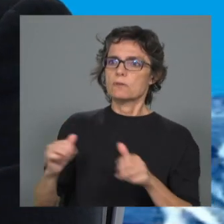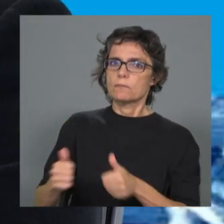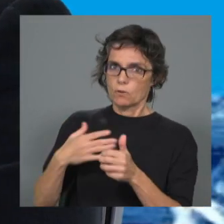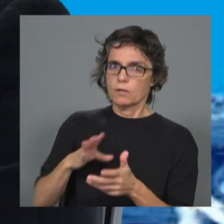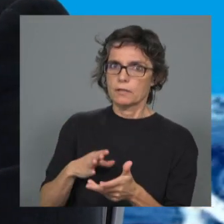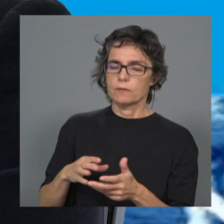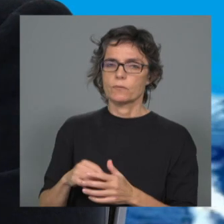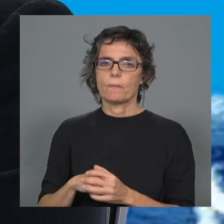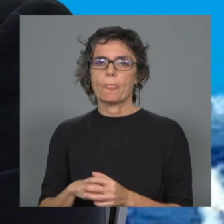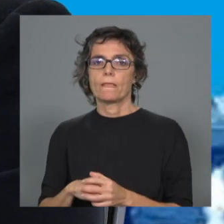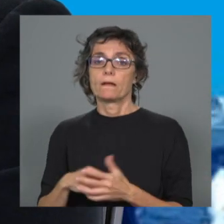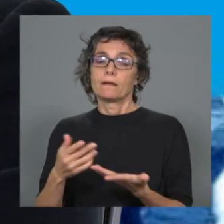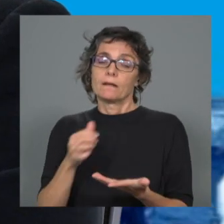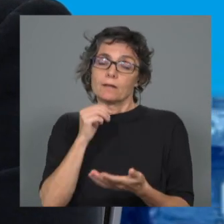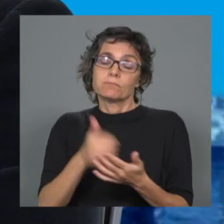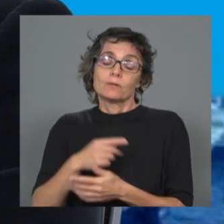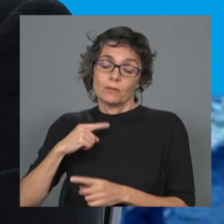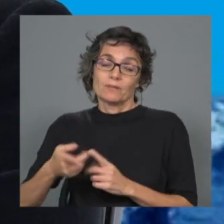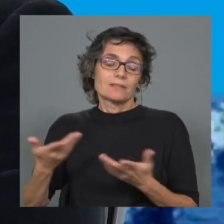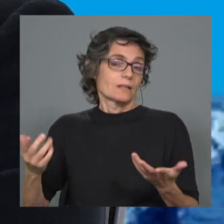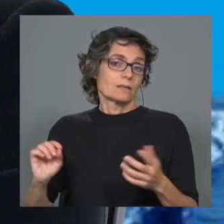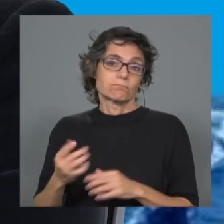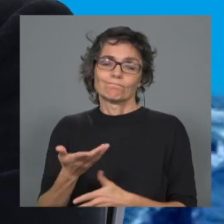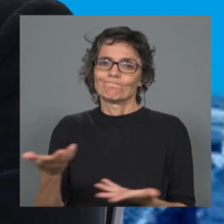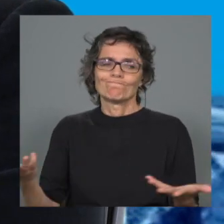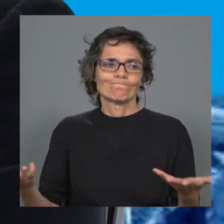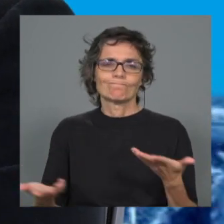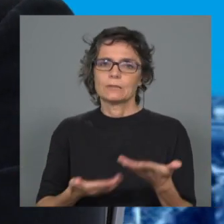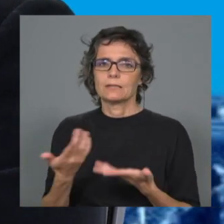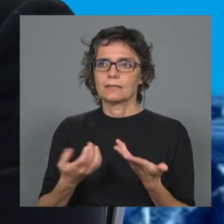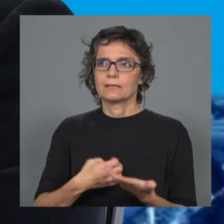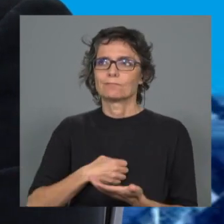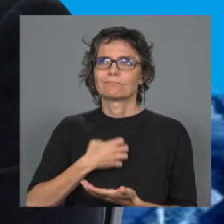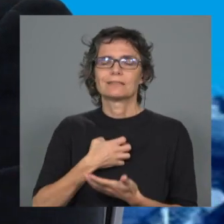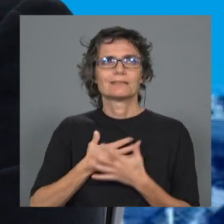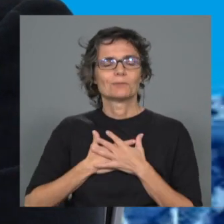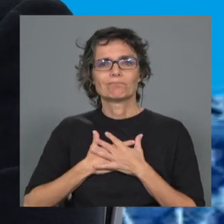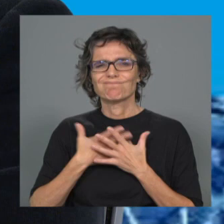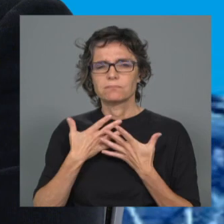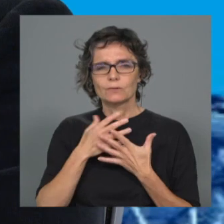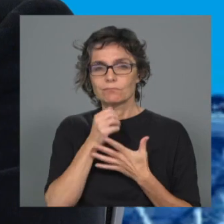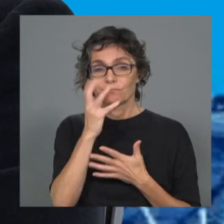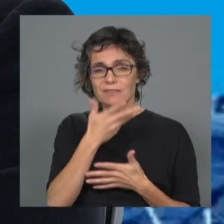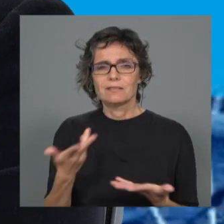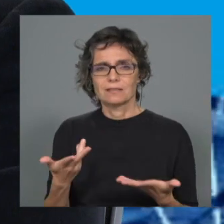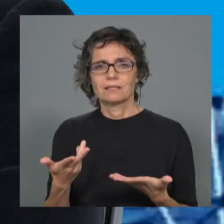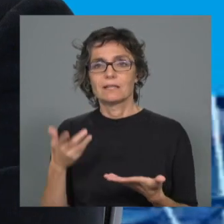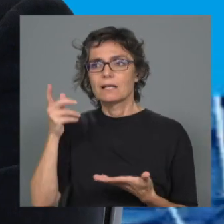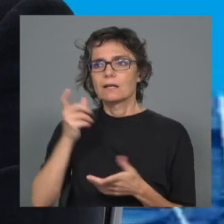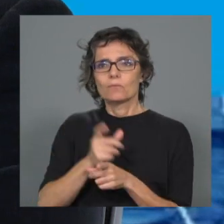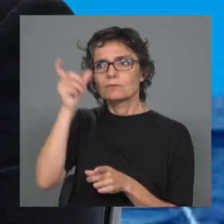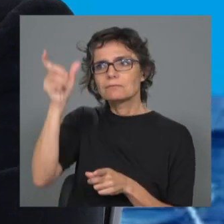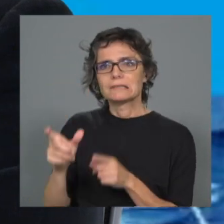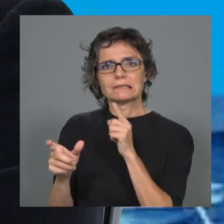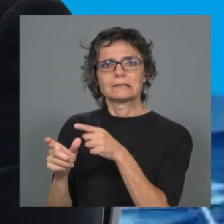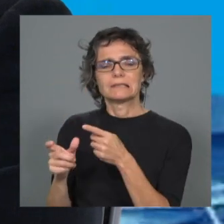subitamente, e por isso foi uma perda grande de uma pessoa muito ligada. E nós sabíamos que ele tinha muito esta ideia de que